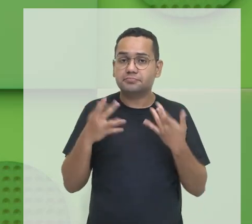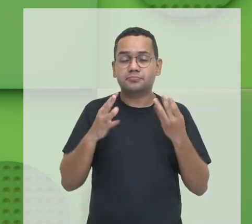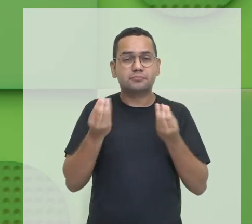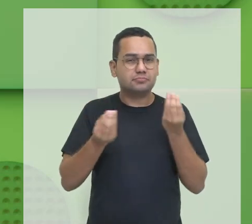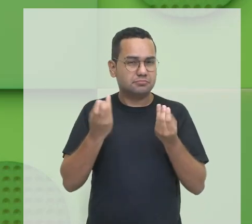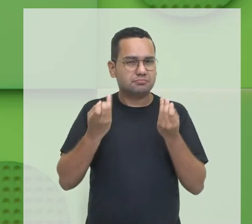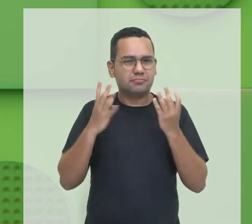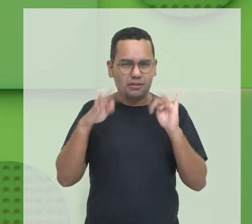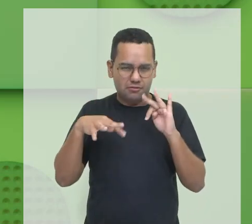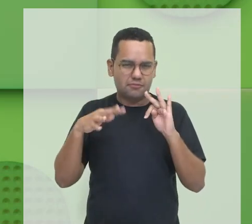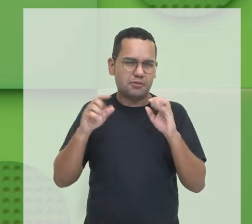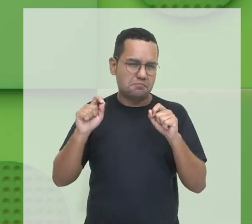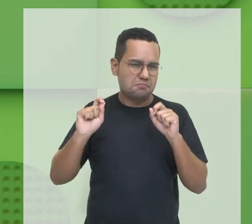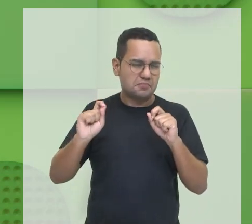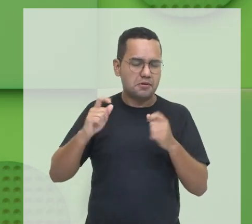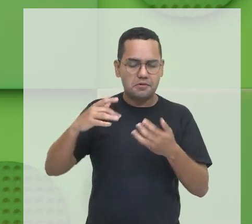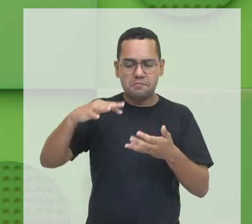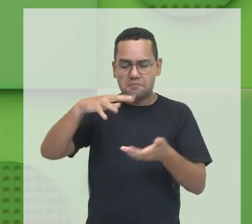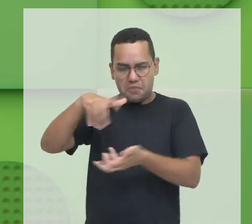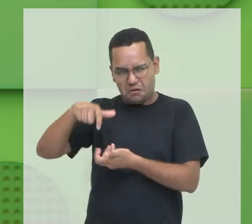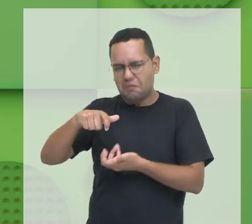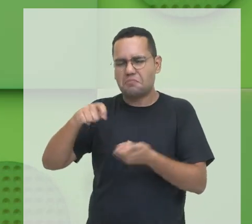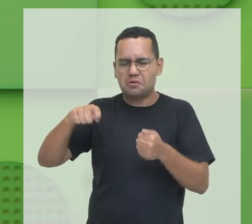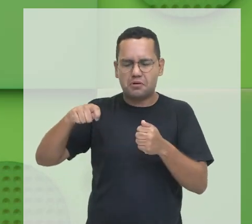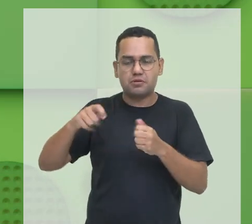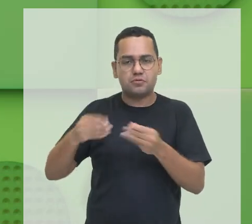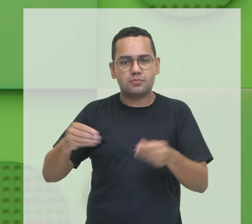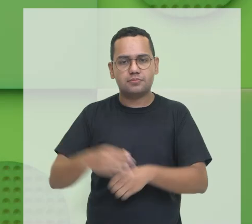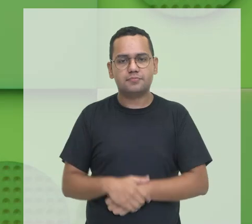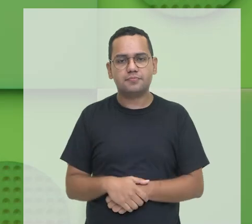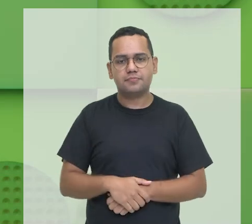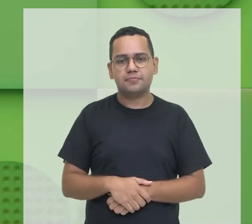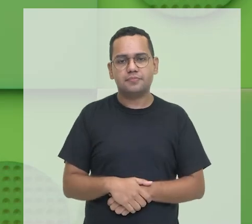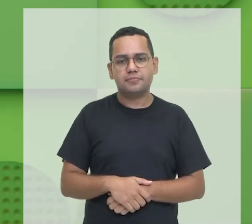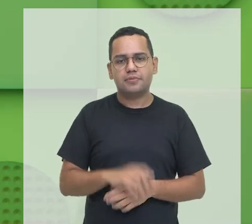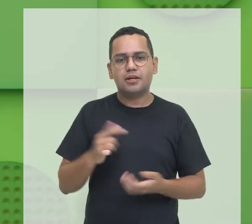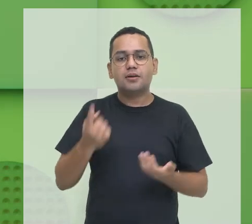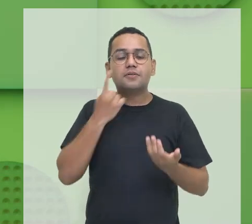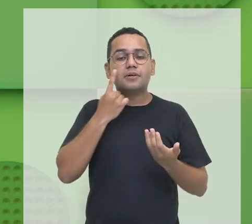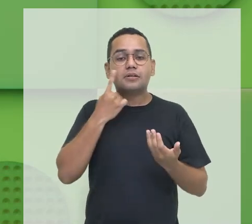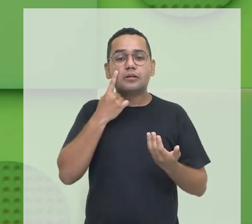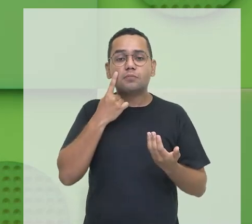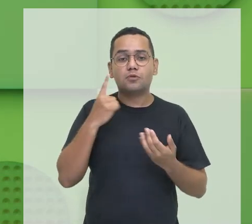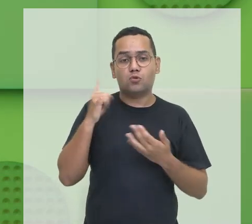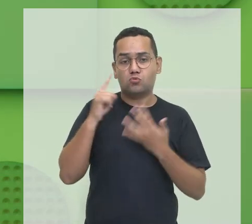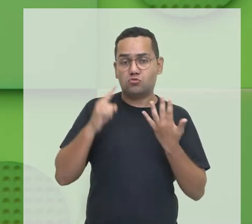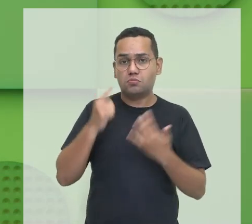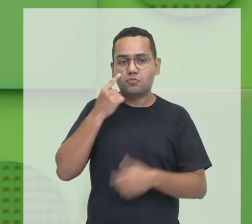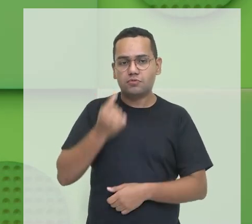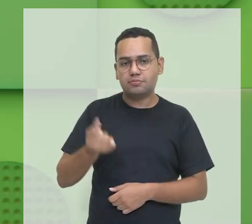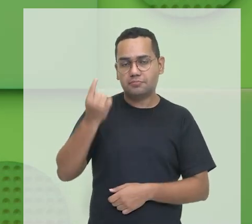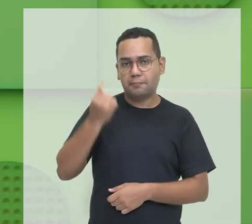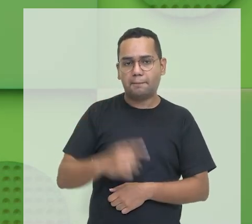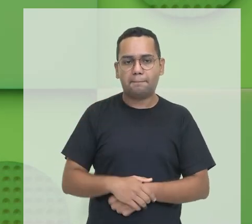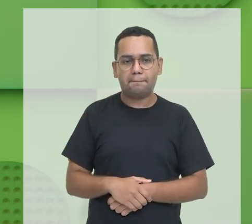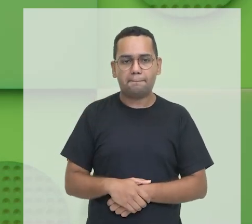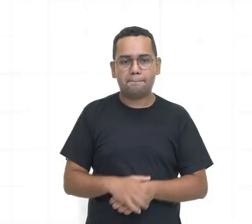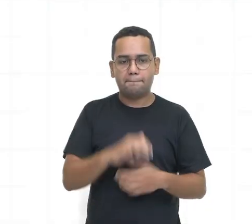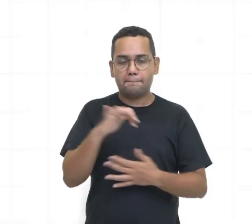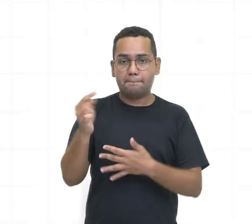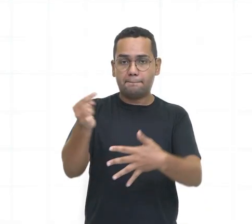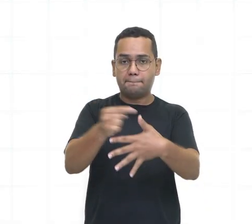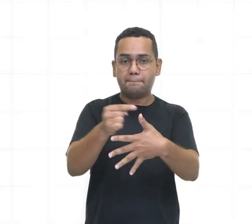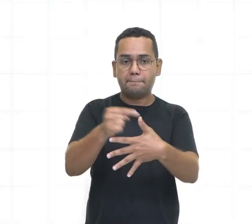que as estrelas podem ter, observa quais são os possíveis fins a partir do tipo de estrela, a partir do